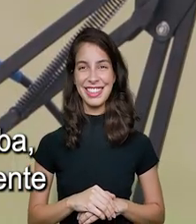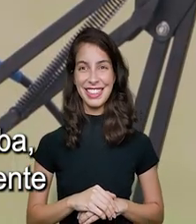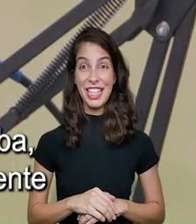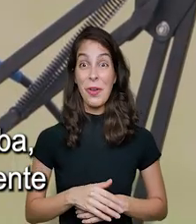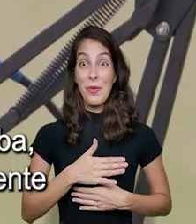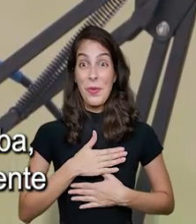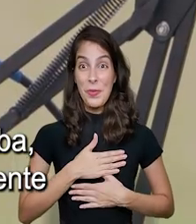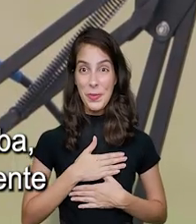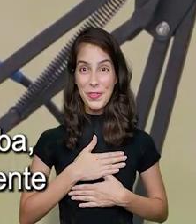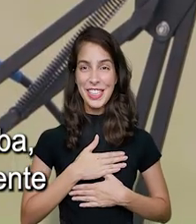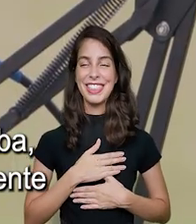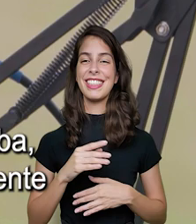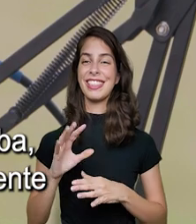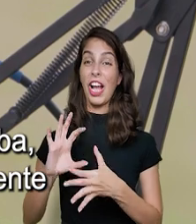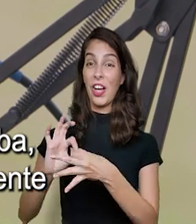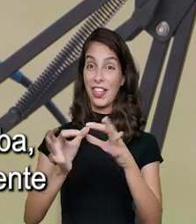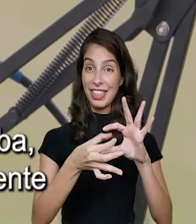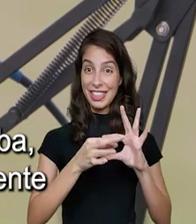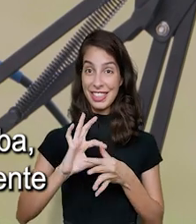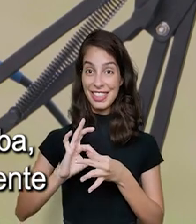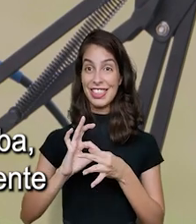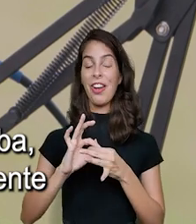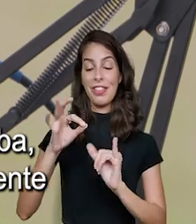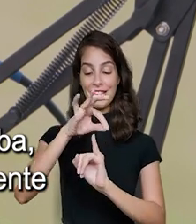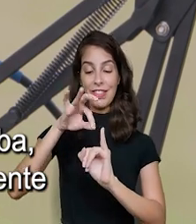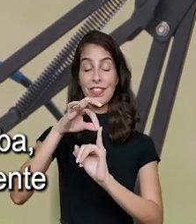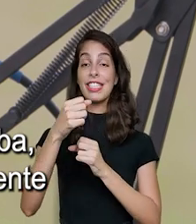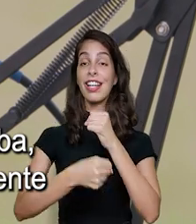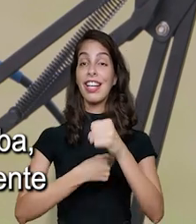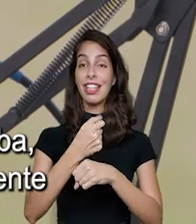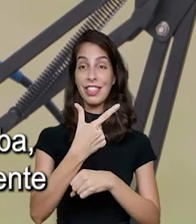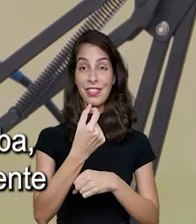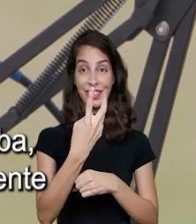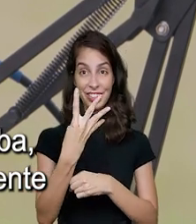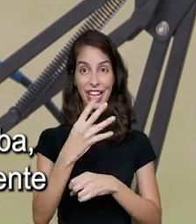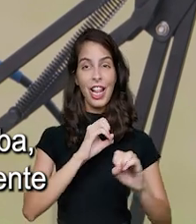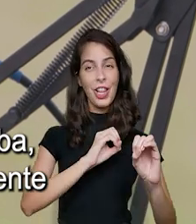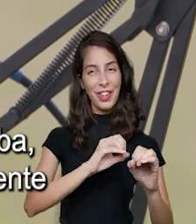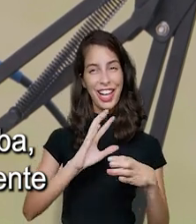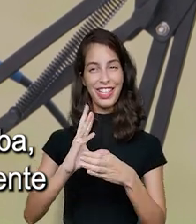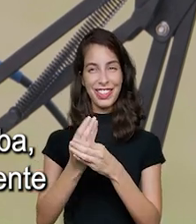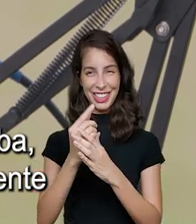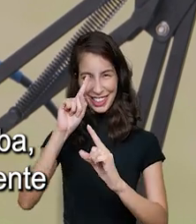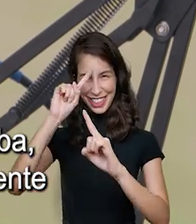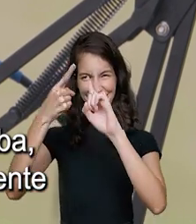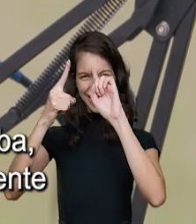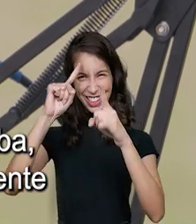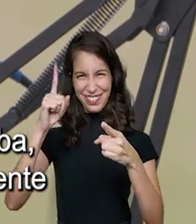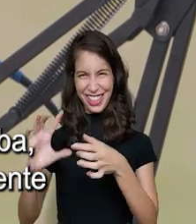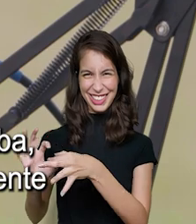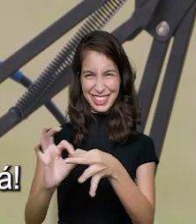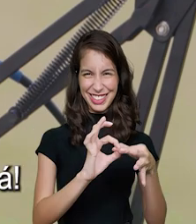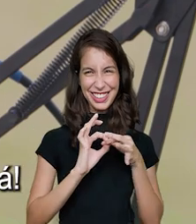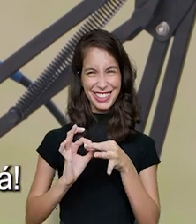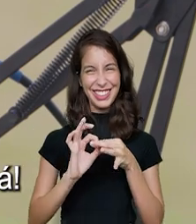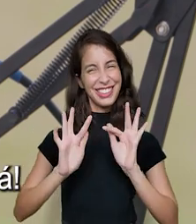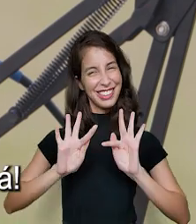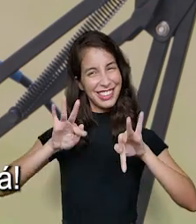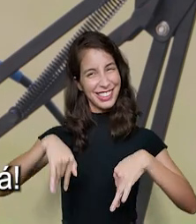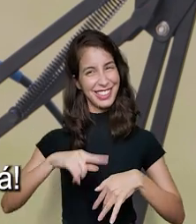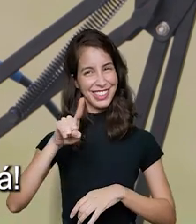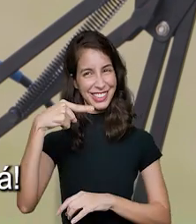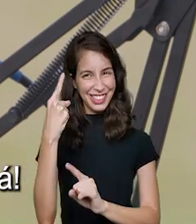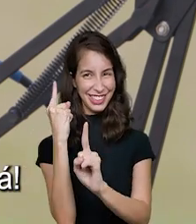caramba né conexões ifs 20224 educar incluir Inovar a gente fica por